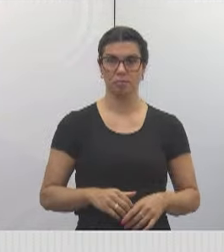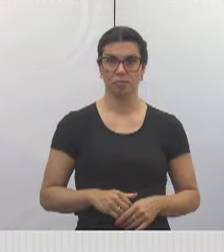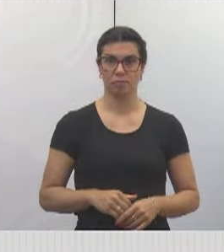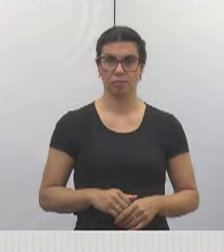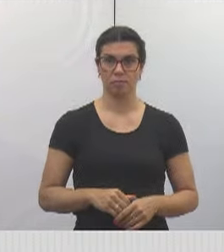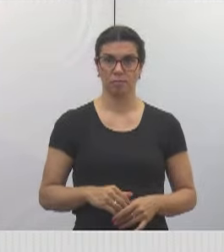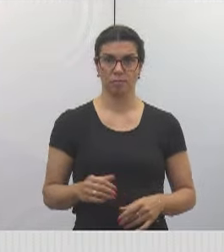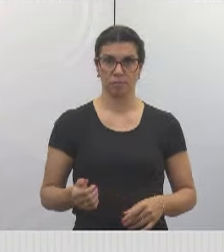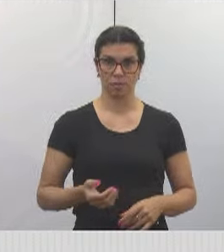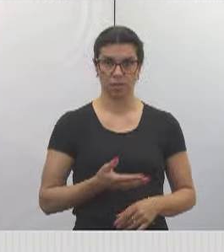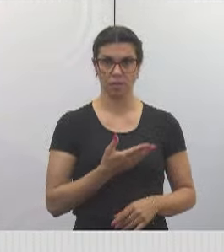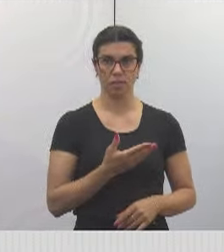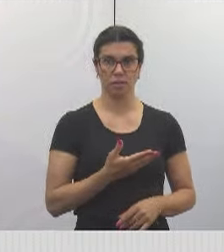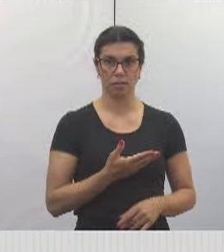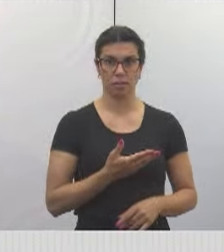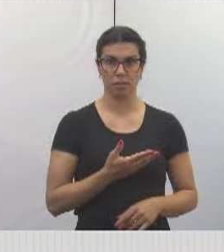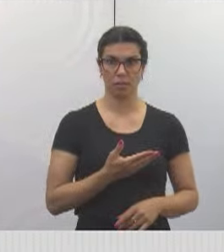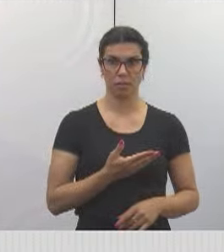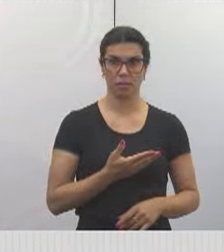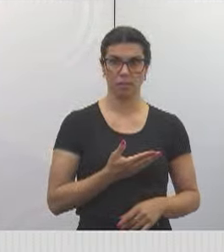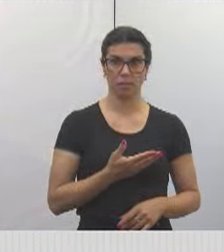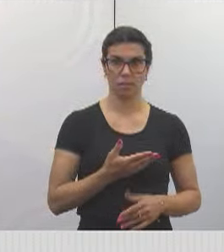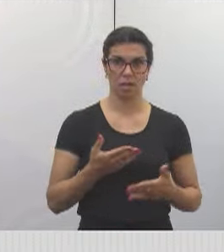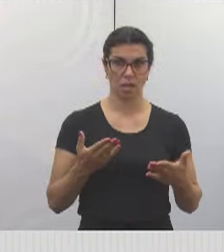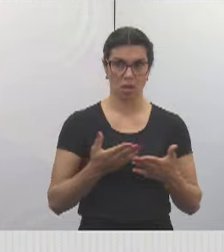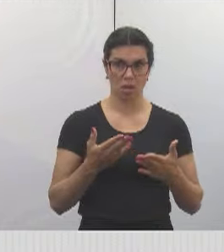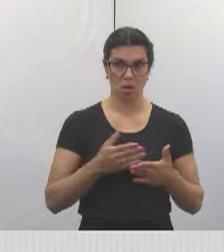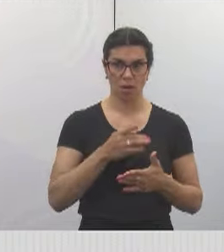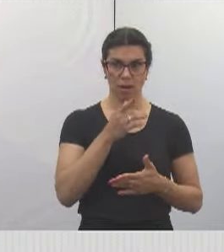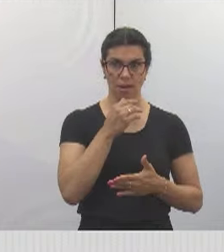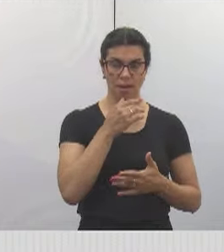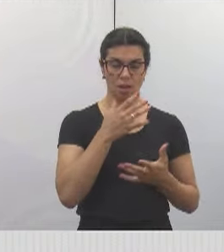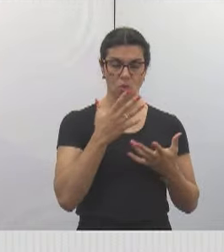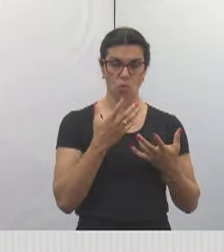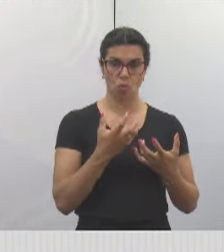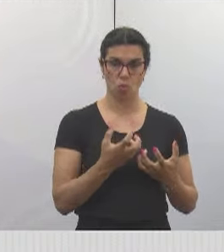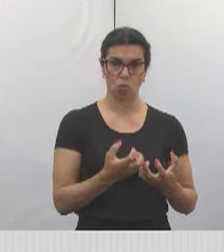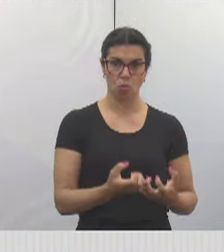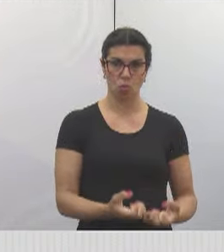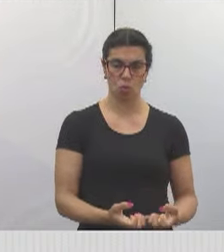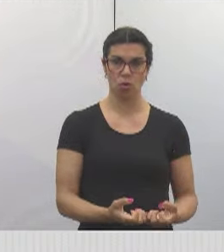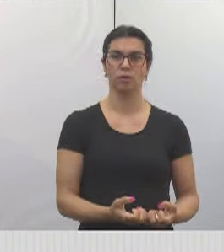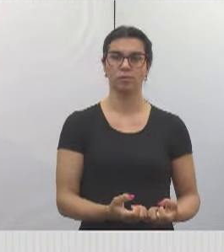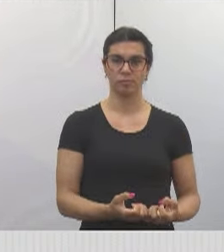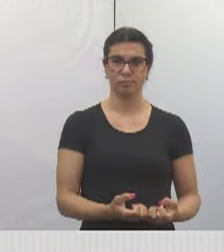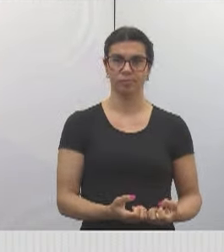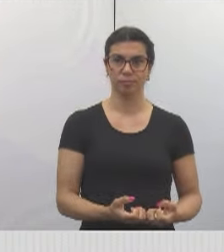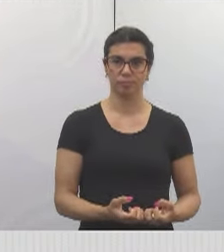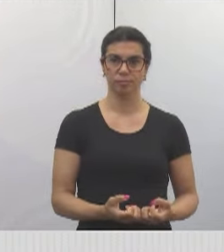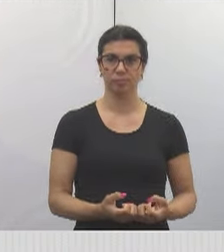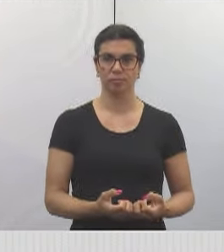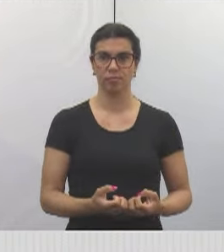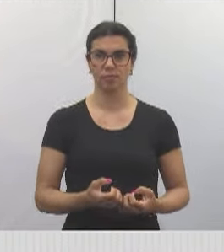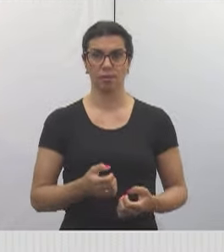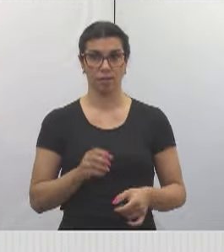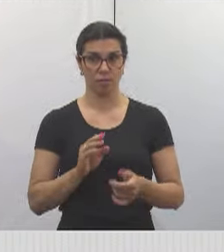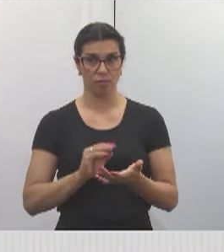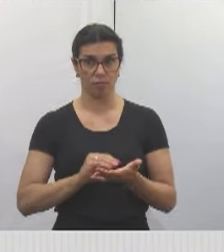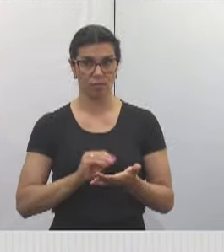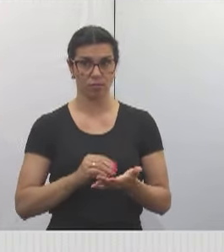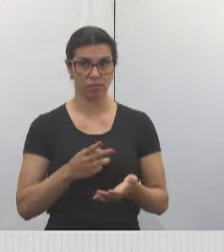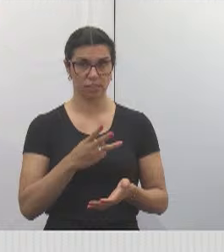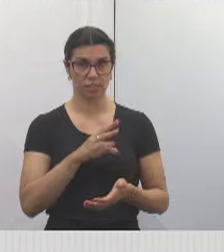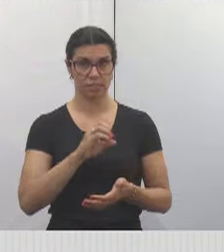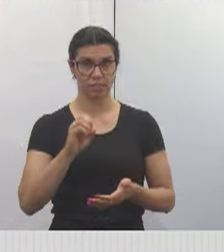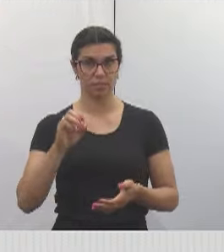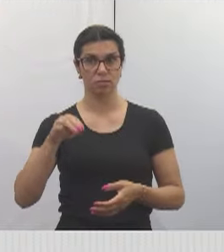Ali naquela obra ali, não para mais água no Vila Ita, nem também, a hora que completar, faltando 300 metros para